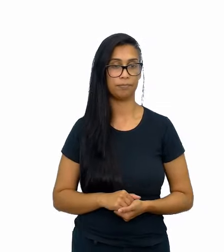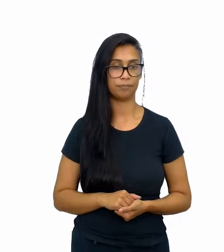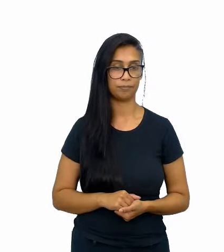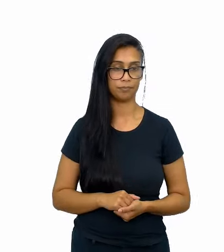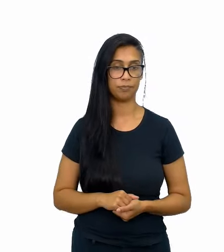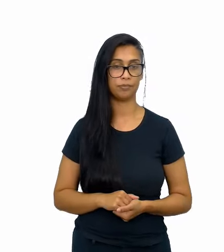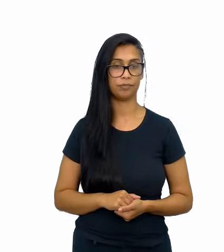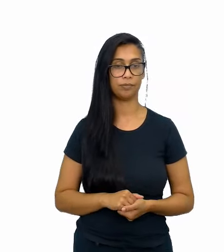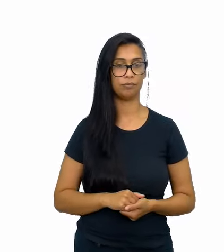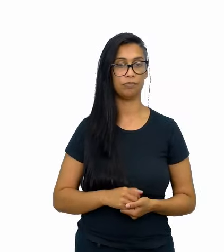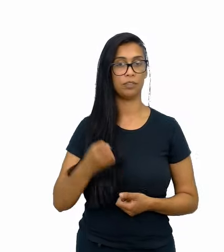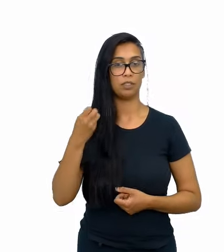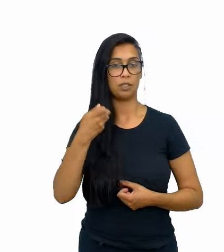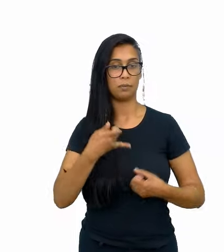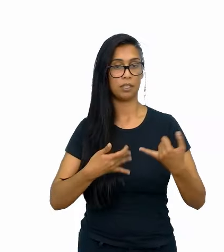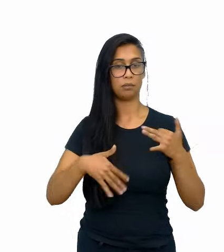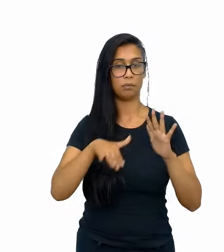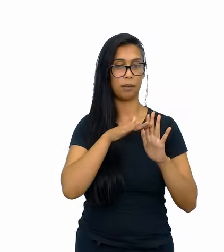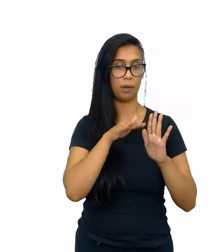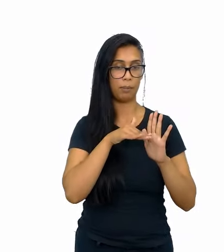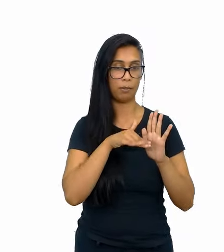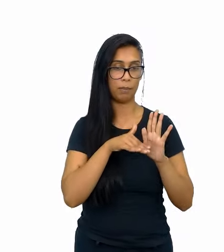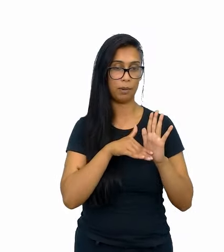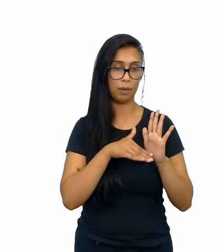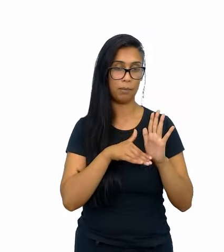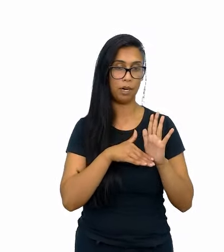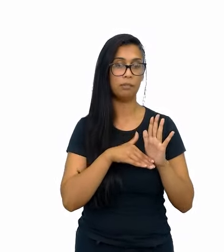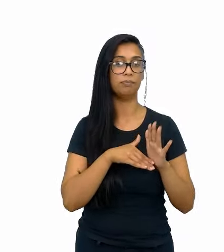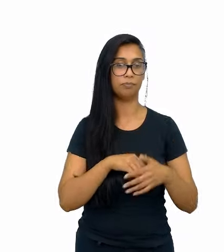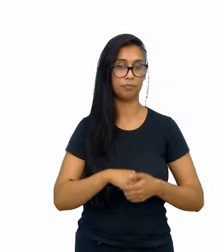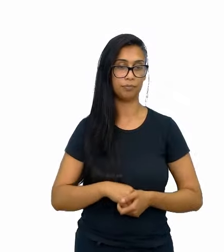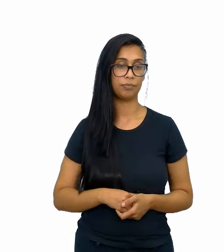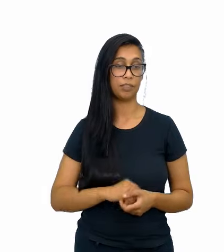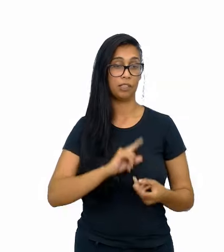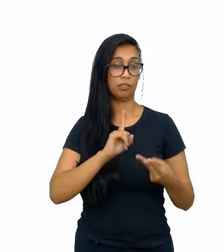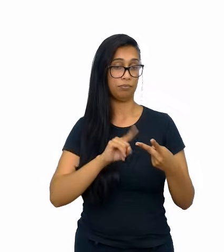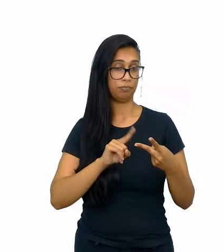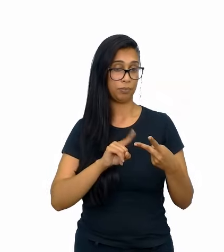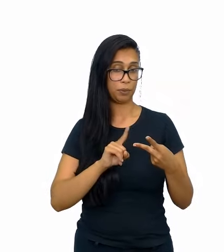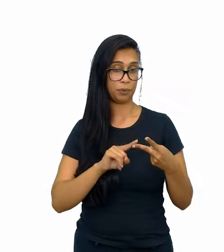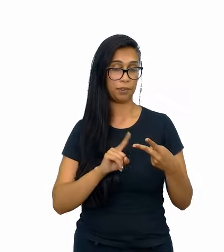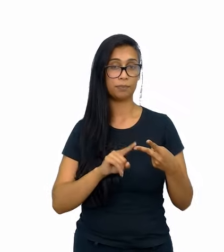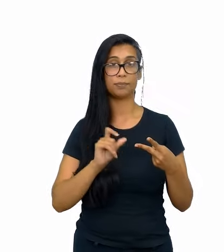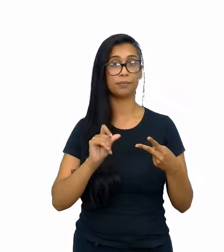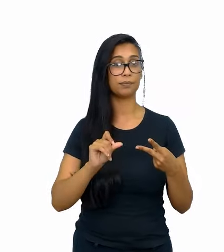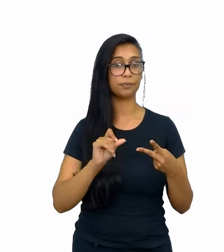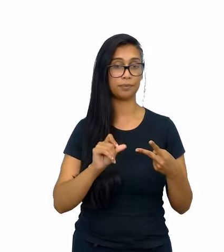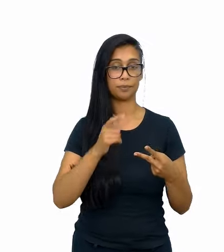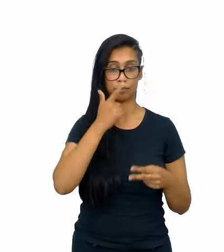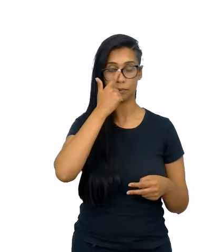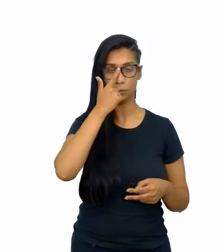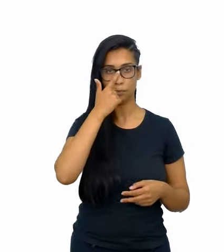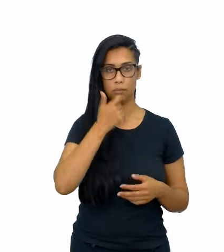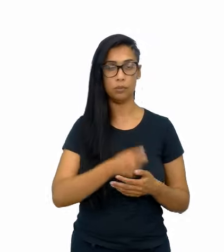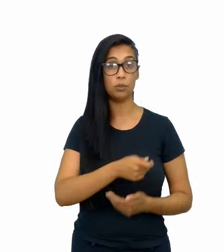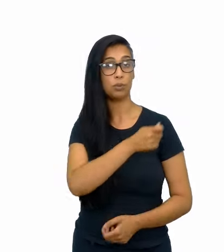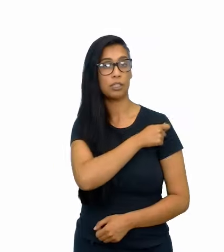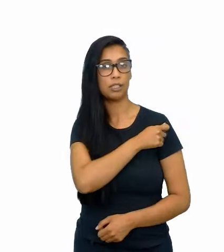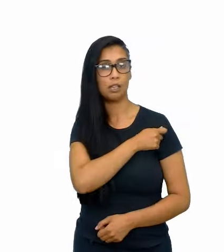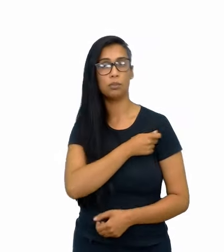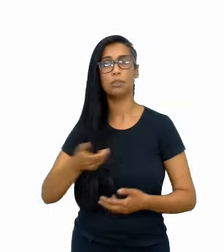no momento da atividade 2, é proposto que os estudantes possam comentar com